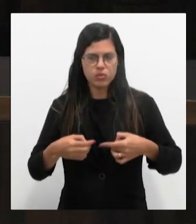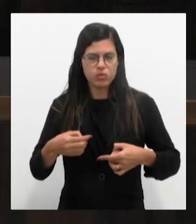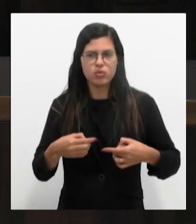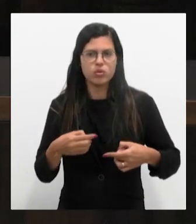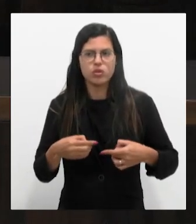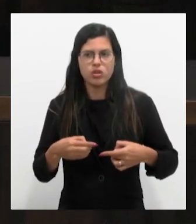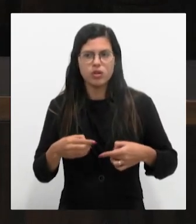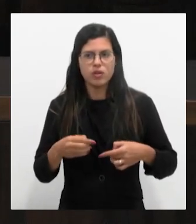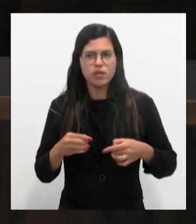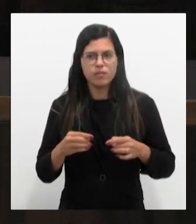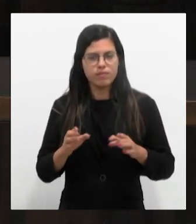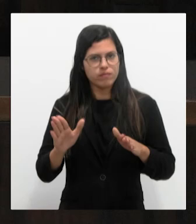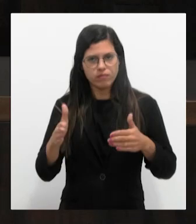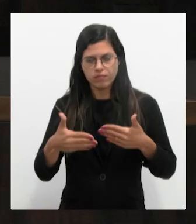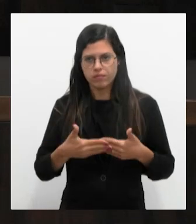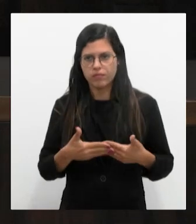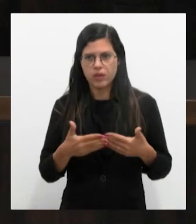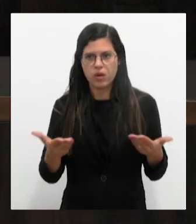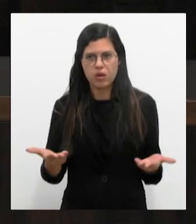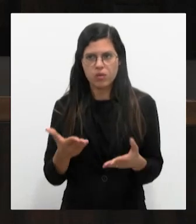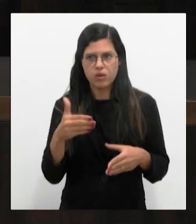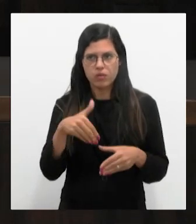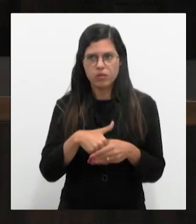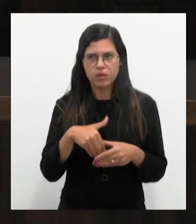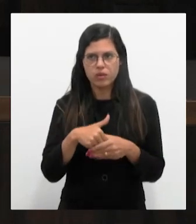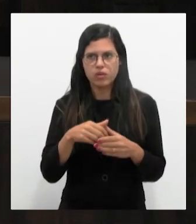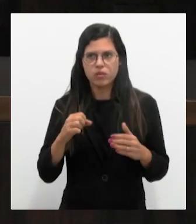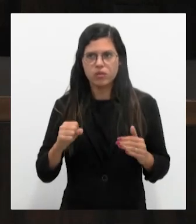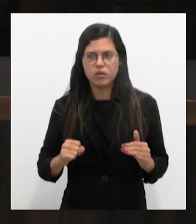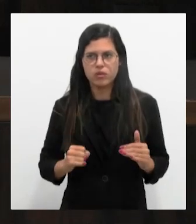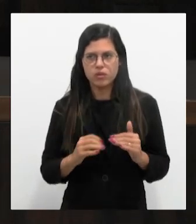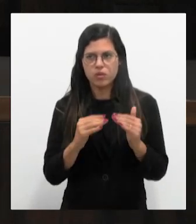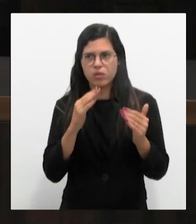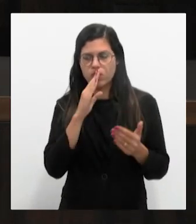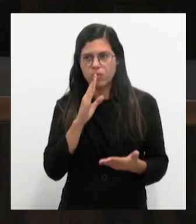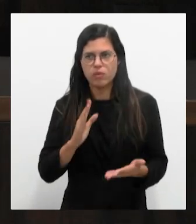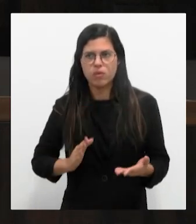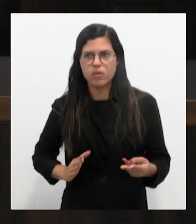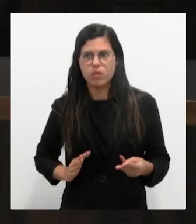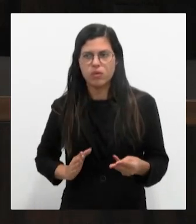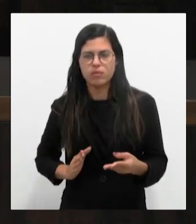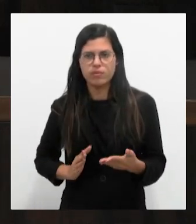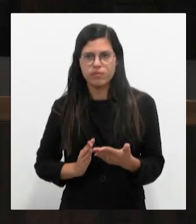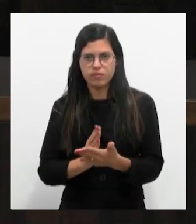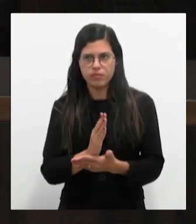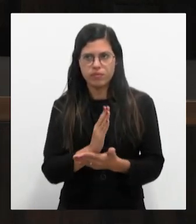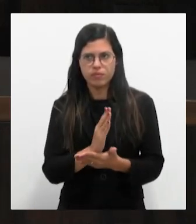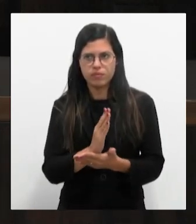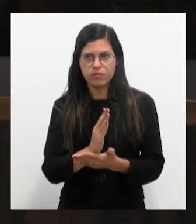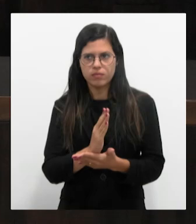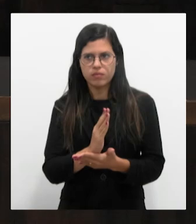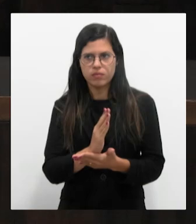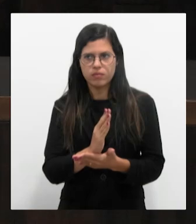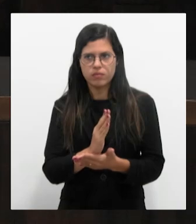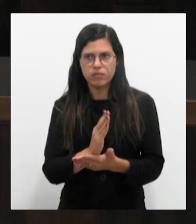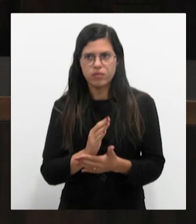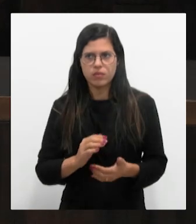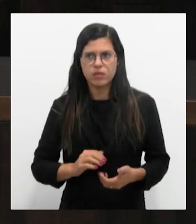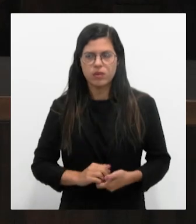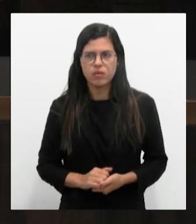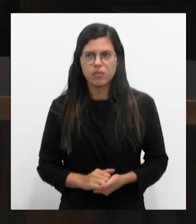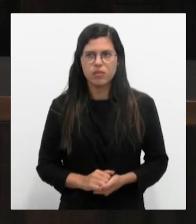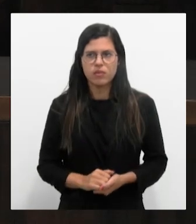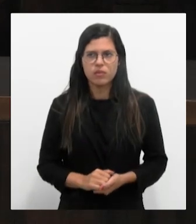queira discutir, encerrada a discussão. Em votação. Os senhores que aprovam permaneçam como